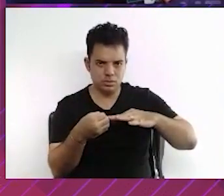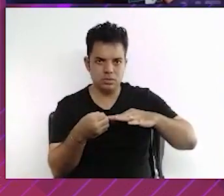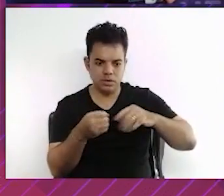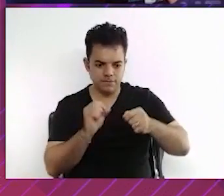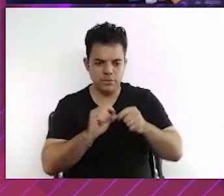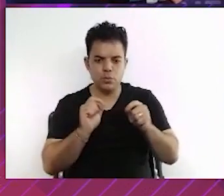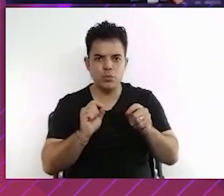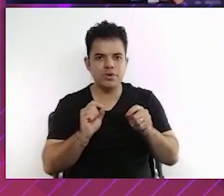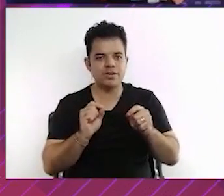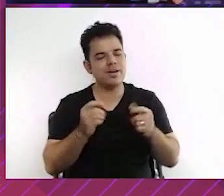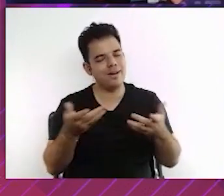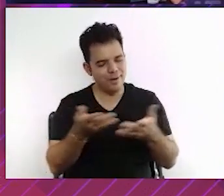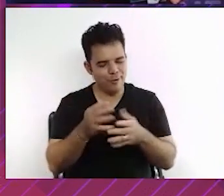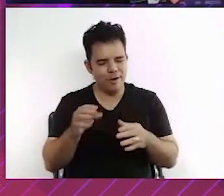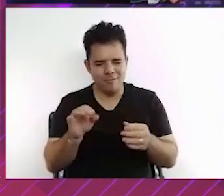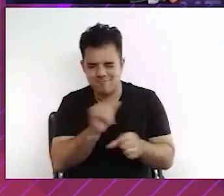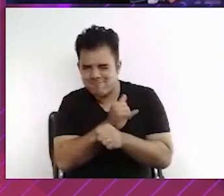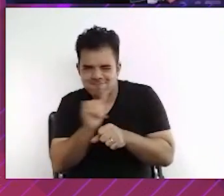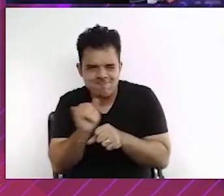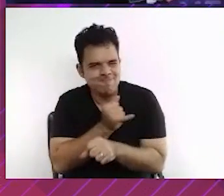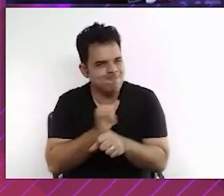otimização.